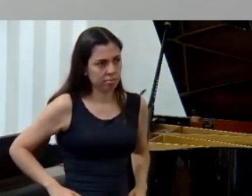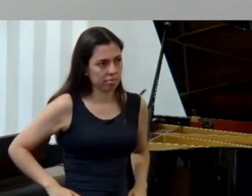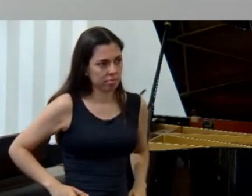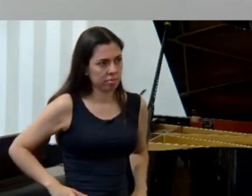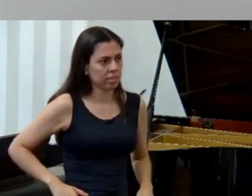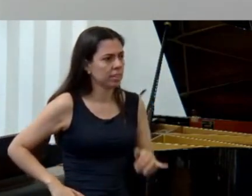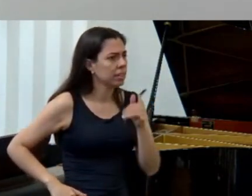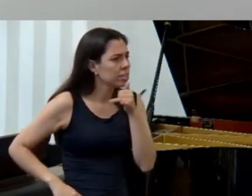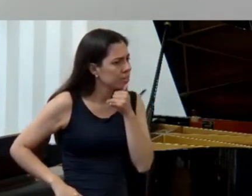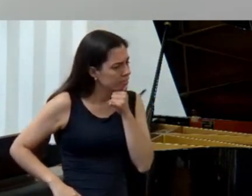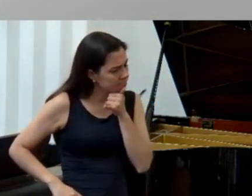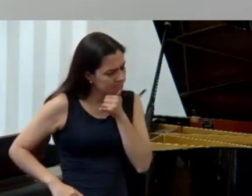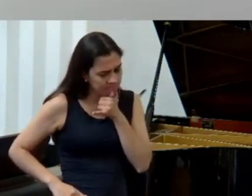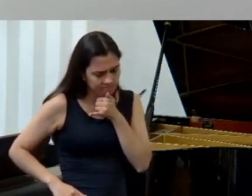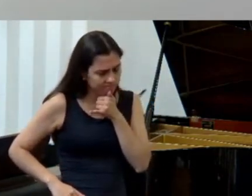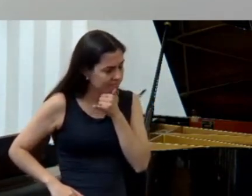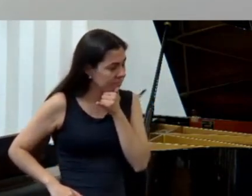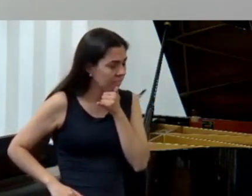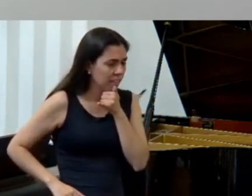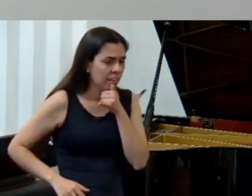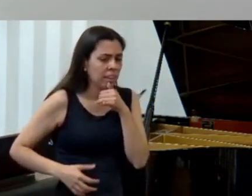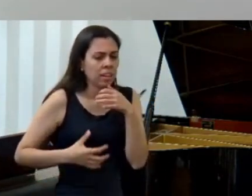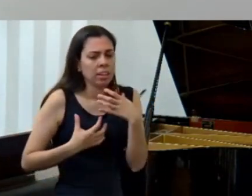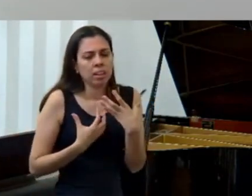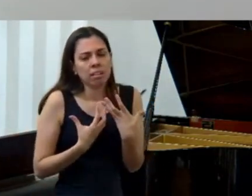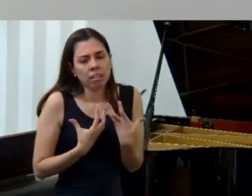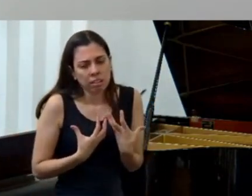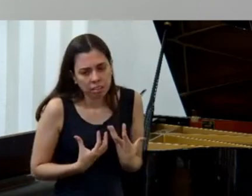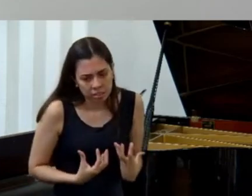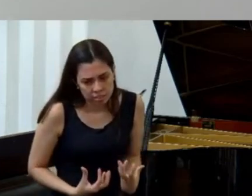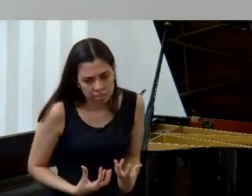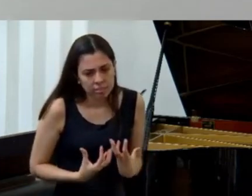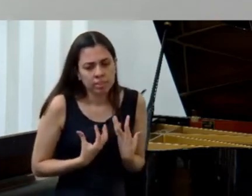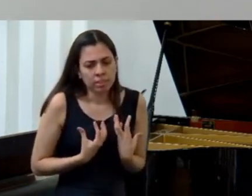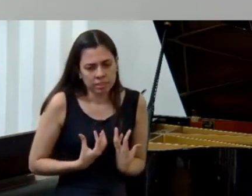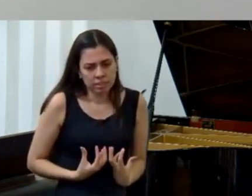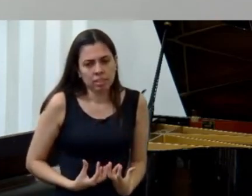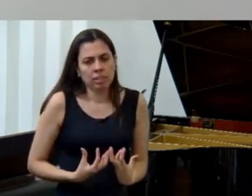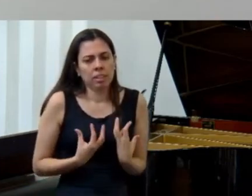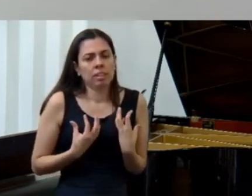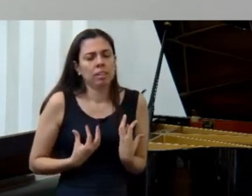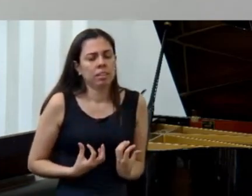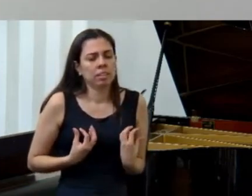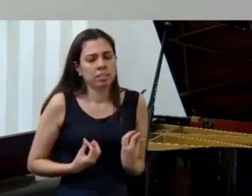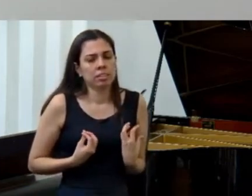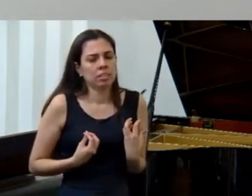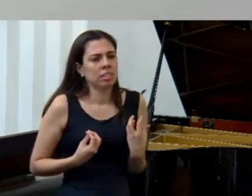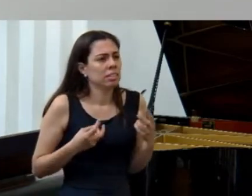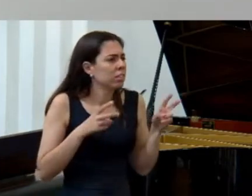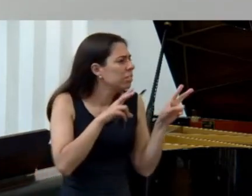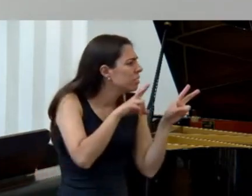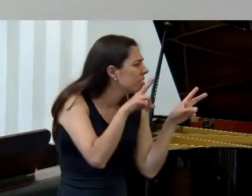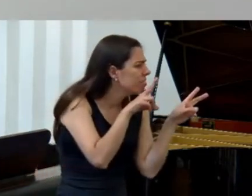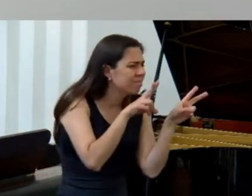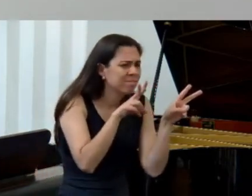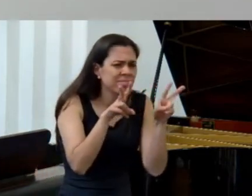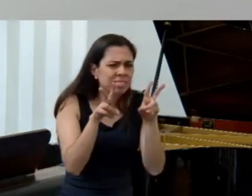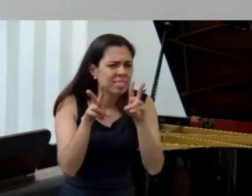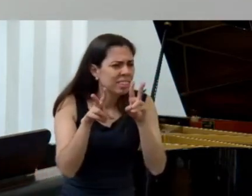A tristeza era tão grande, o esgotamento era tão grande, a angústia era tão grande, que não conseguiam ver.